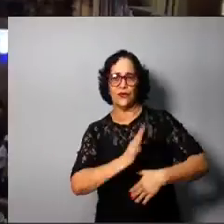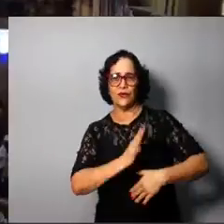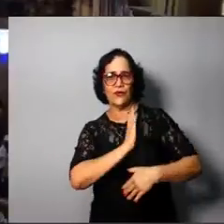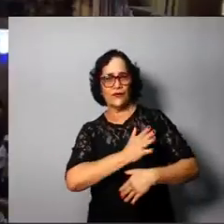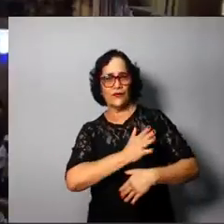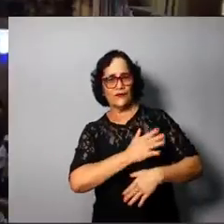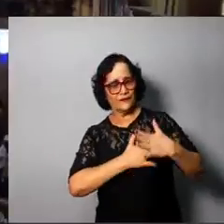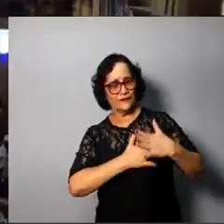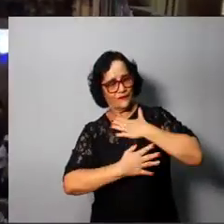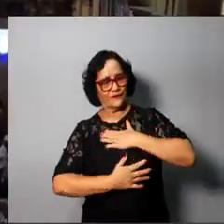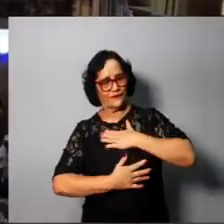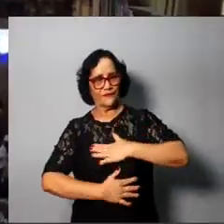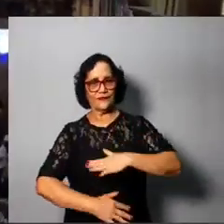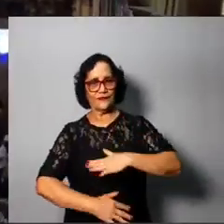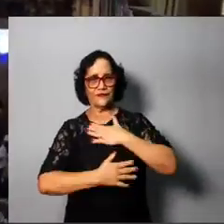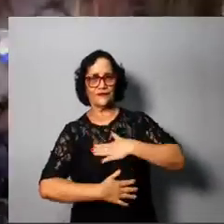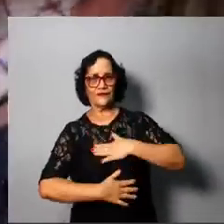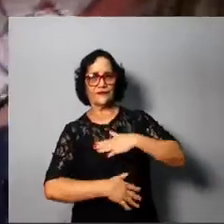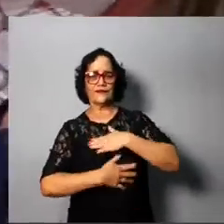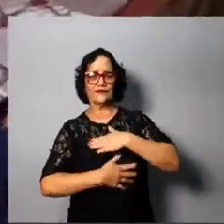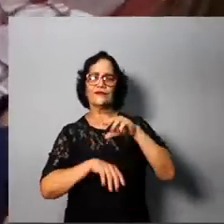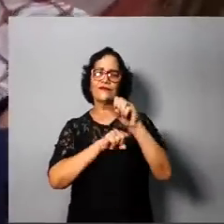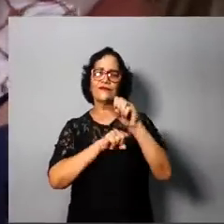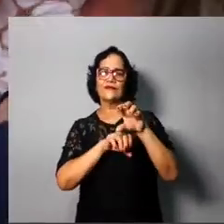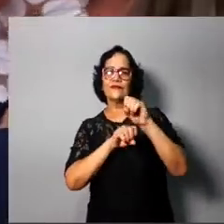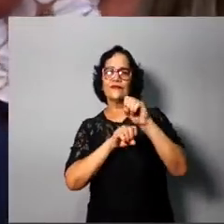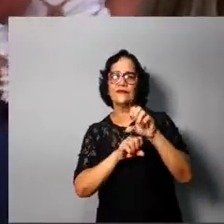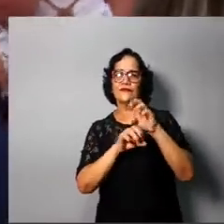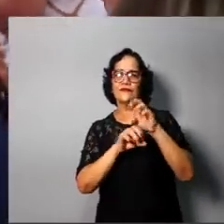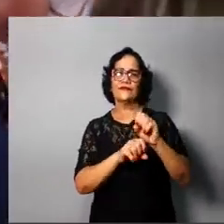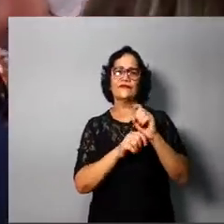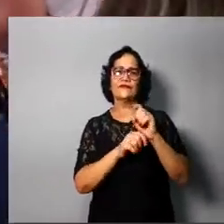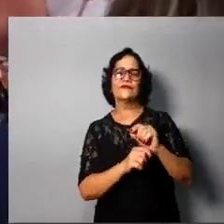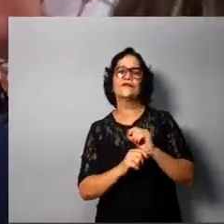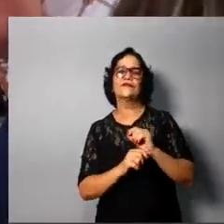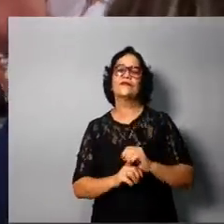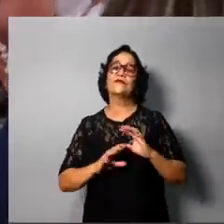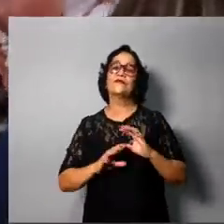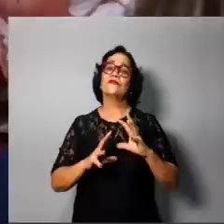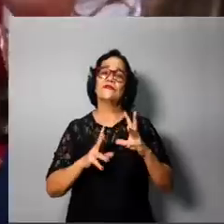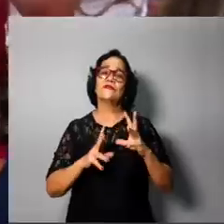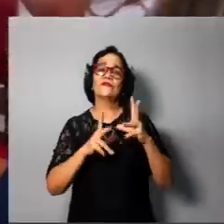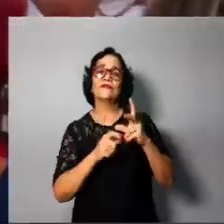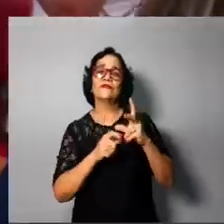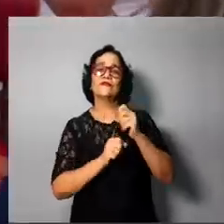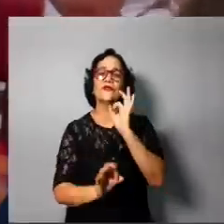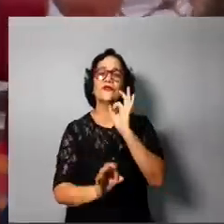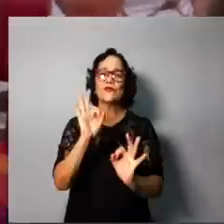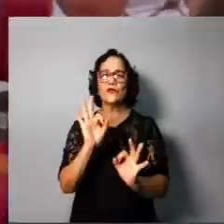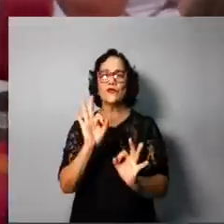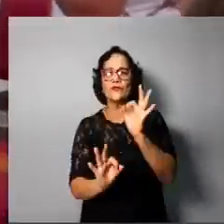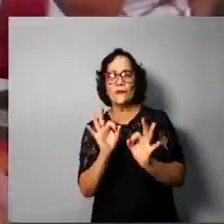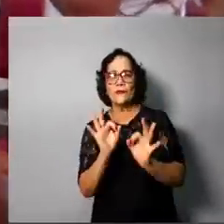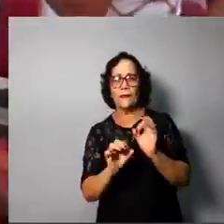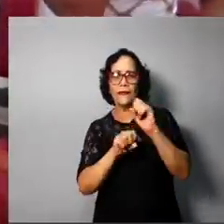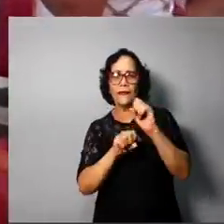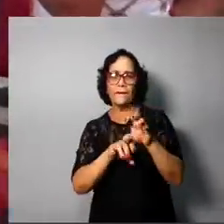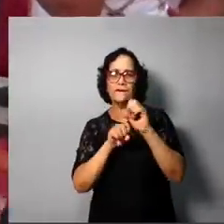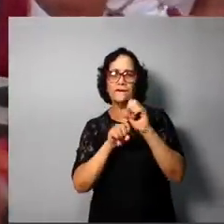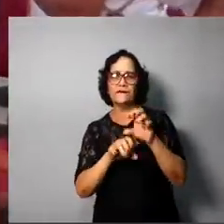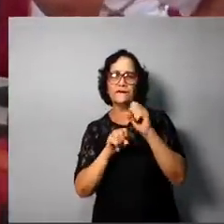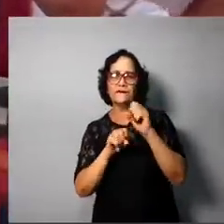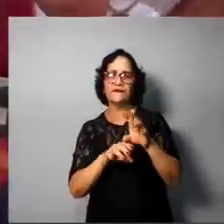que vale a pena inspirar mundo em pelo justo, ensina-nos